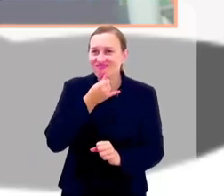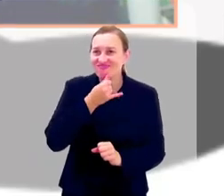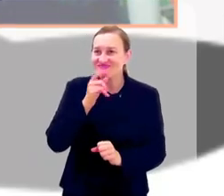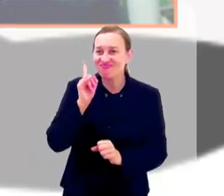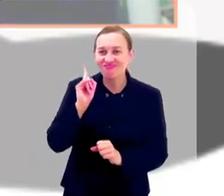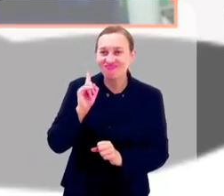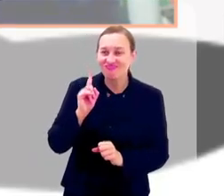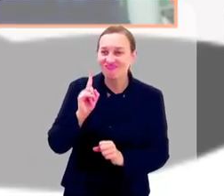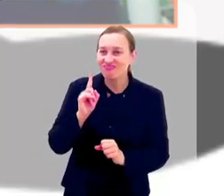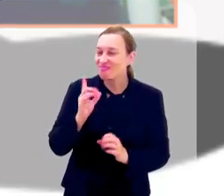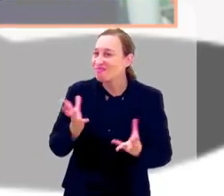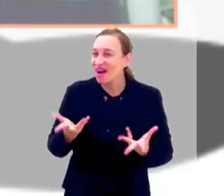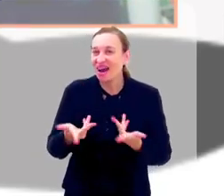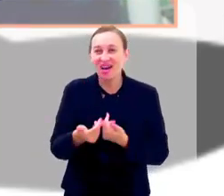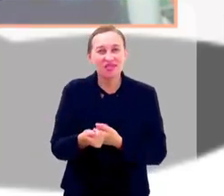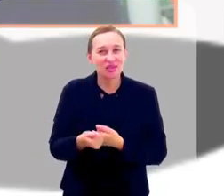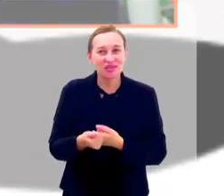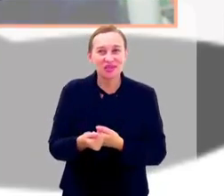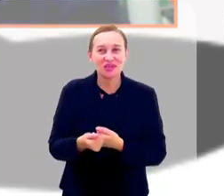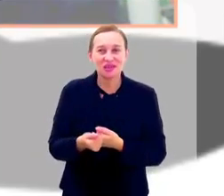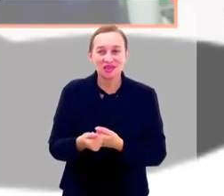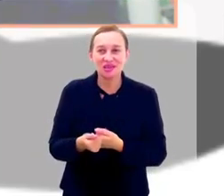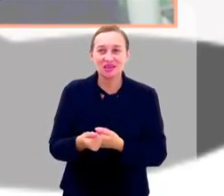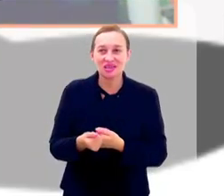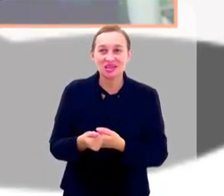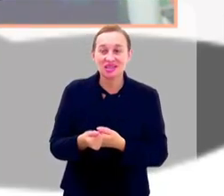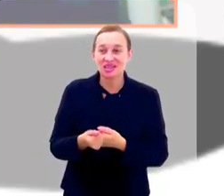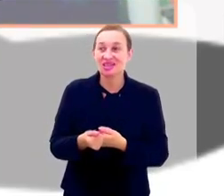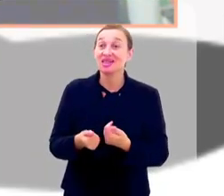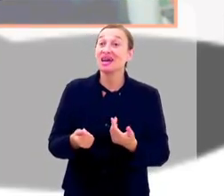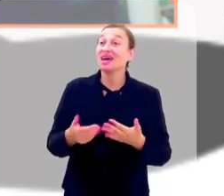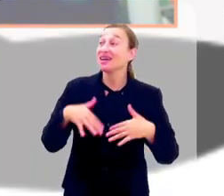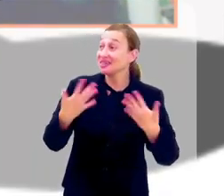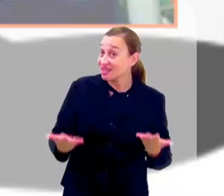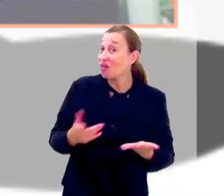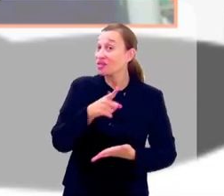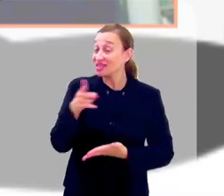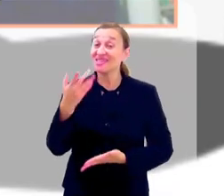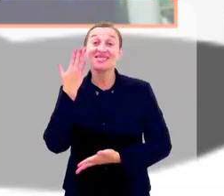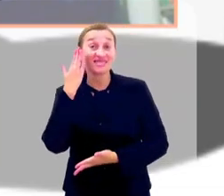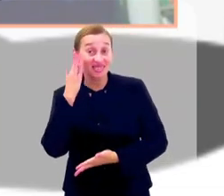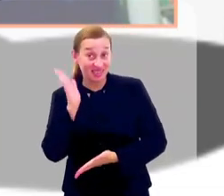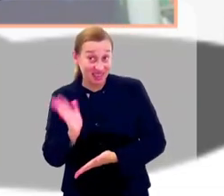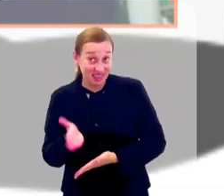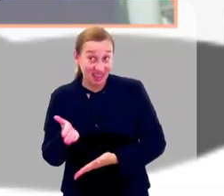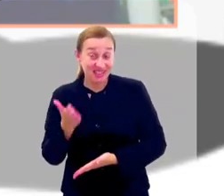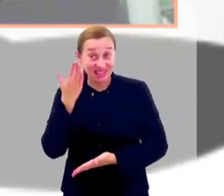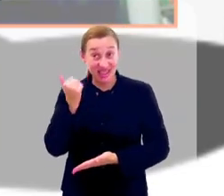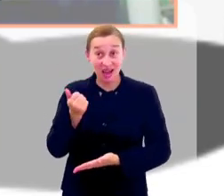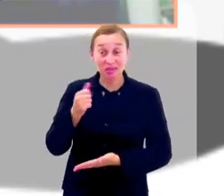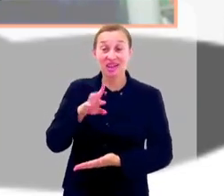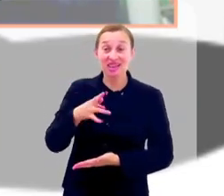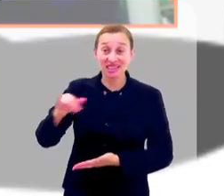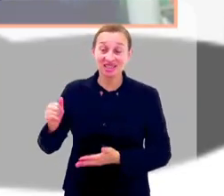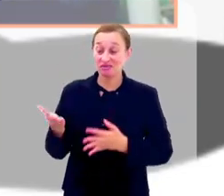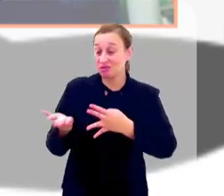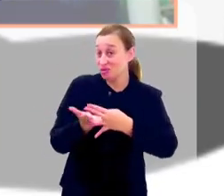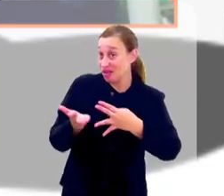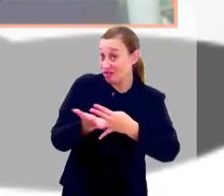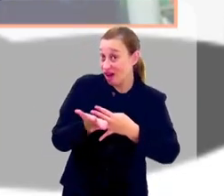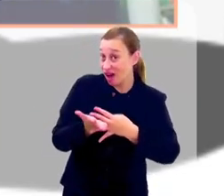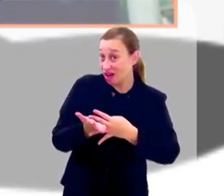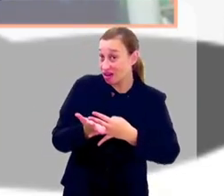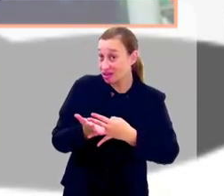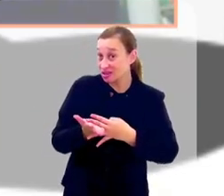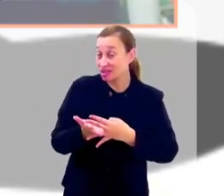do enrosco, é a cereja do bolo, é a parte mais cara de tudo. Então, a gente, você já sabe, né, Cristina, que a gente vai ter